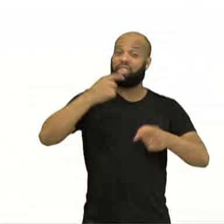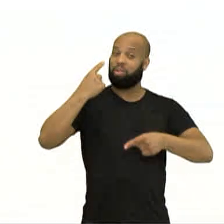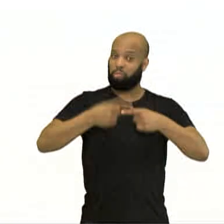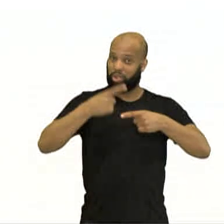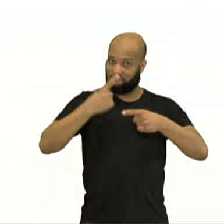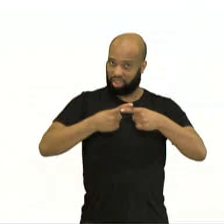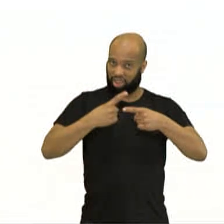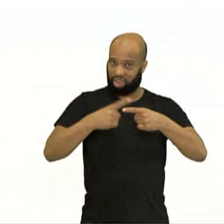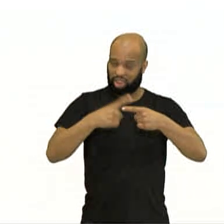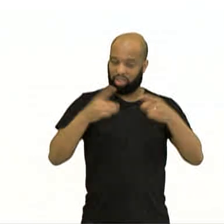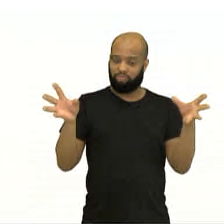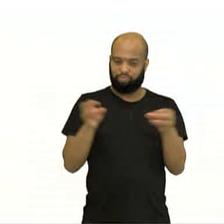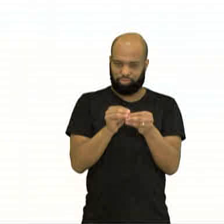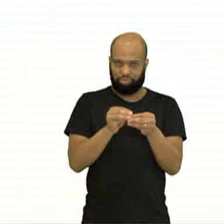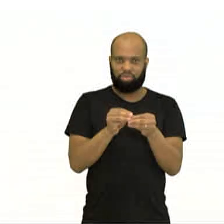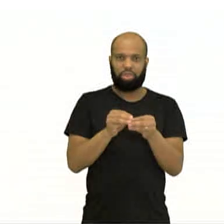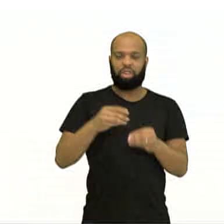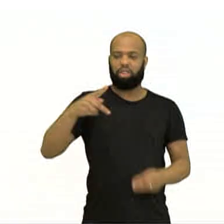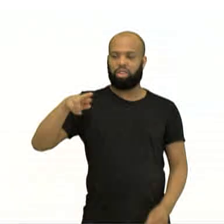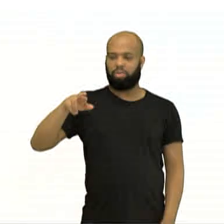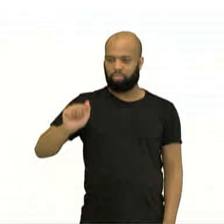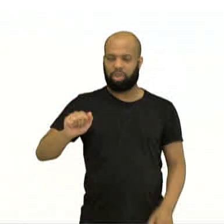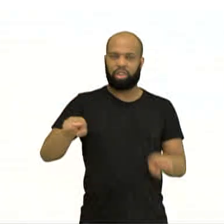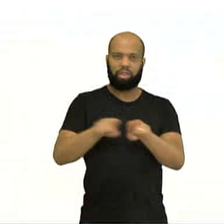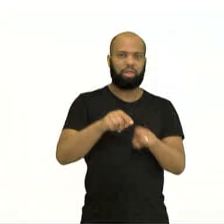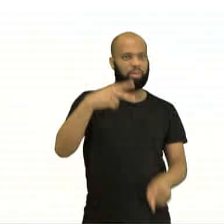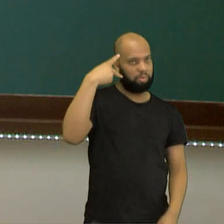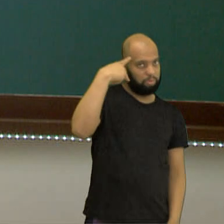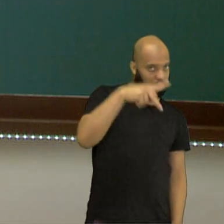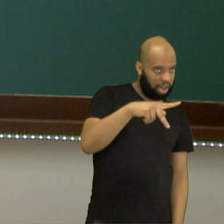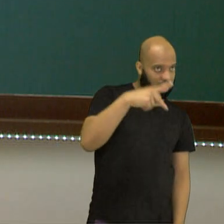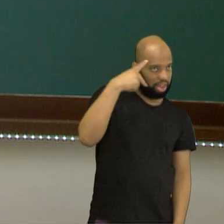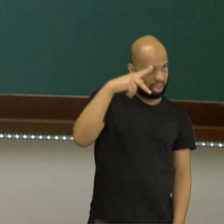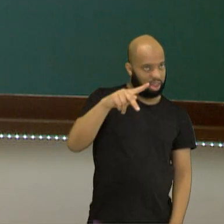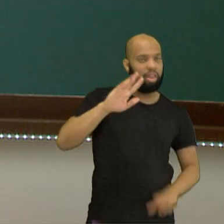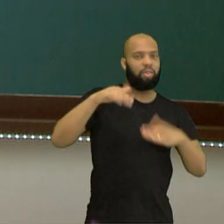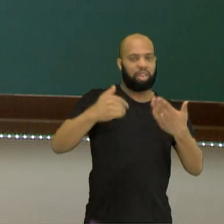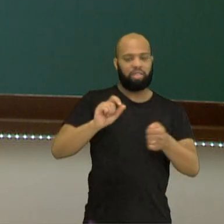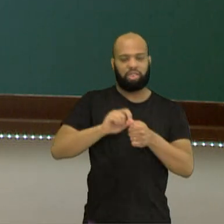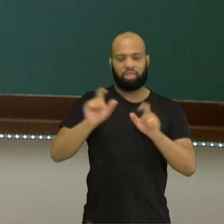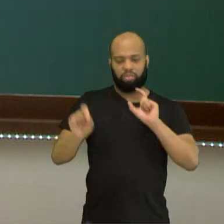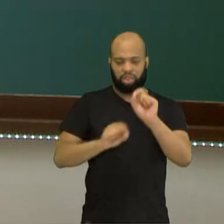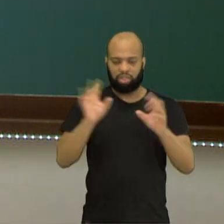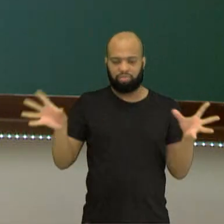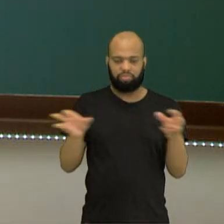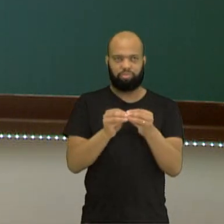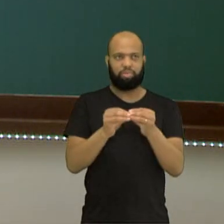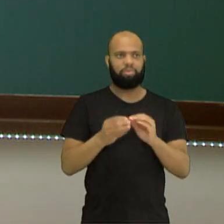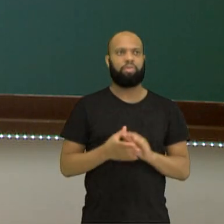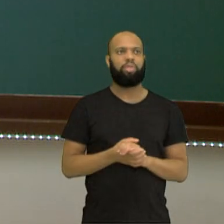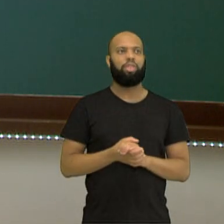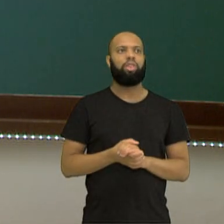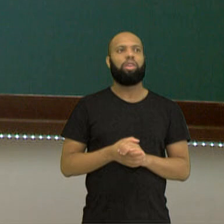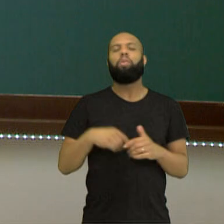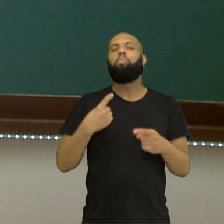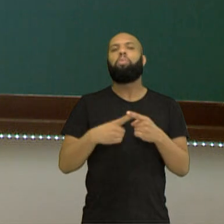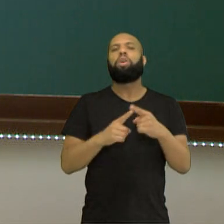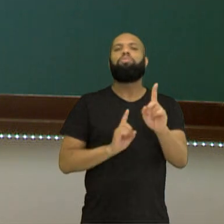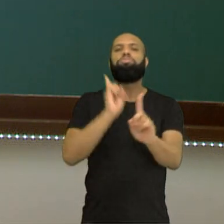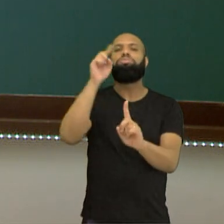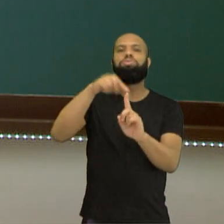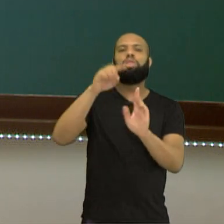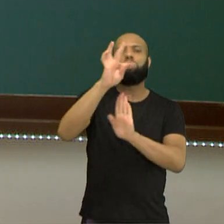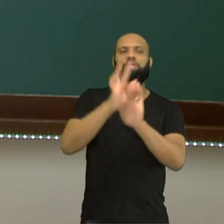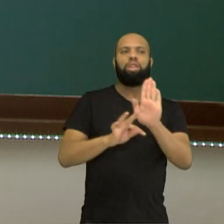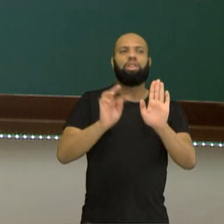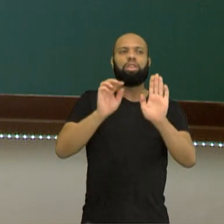abreviou o porquê ali, e o pra é o para, fez uma abreviatura. Já que o objetivo do texto seria